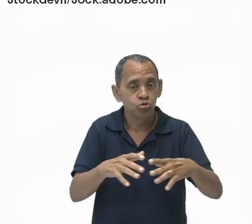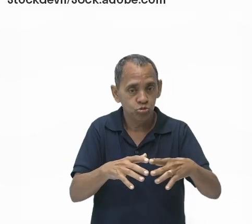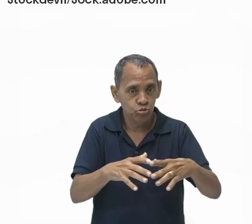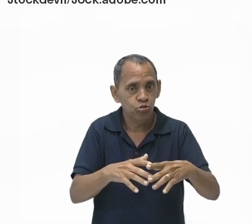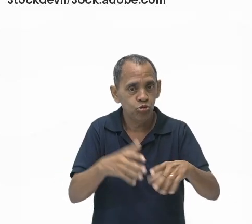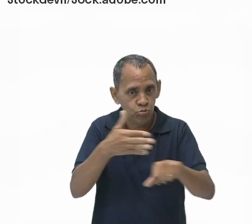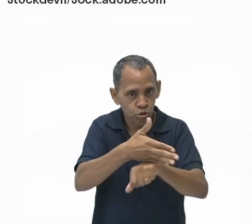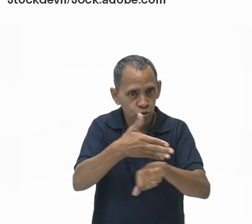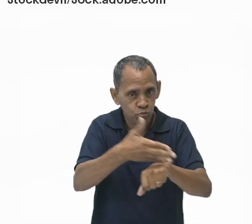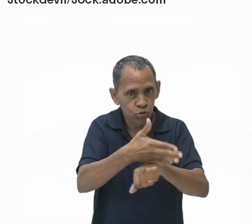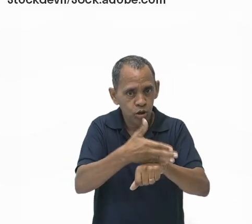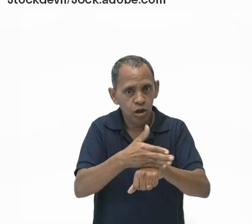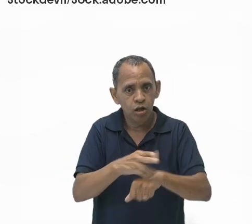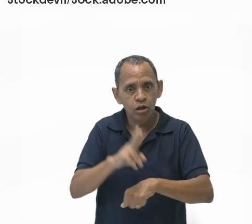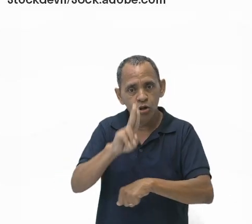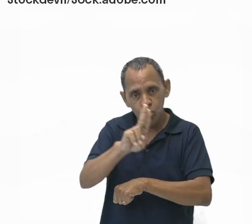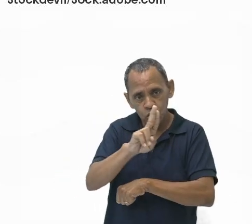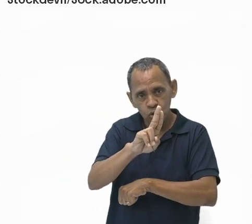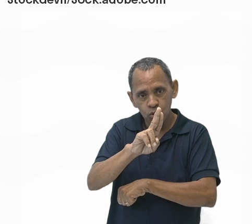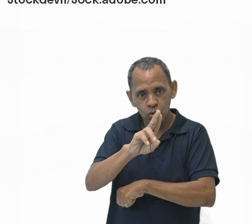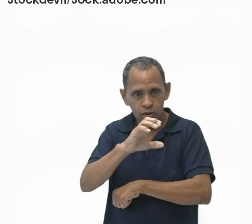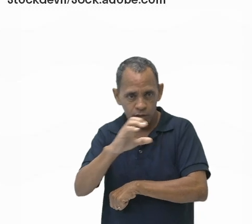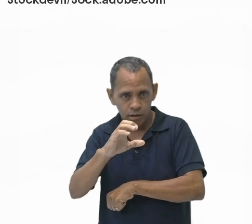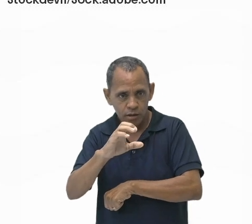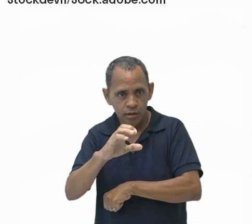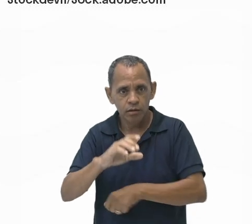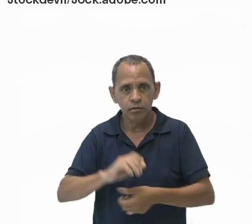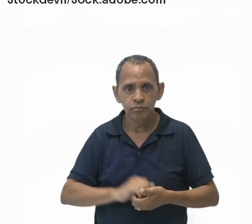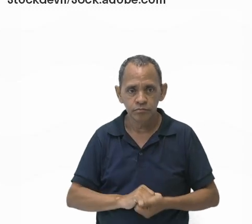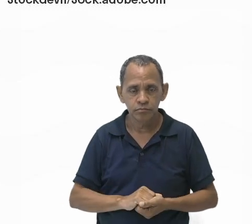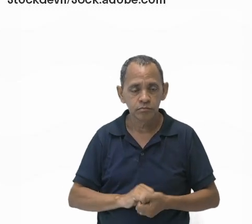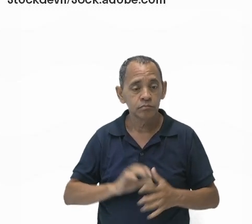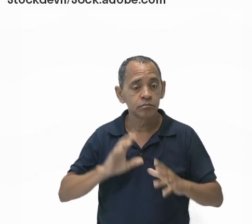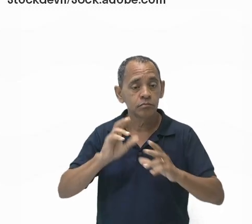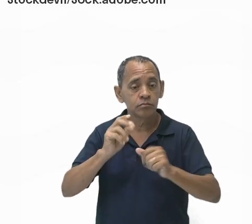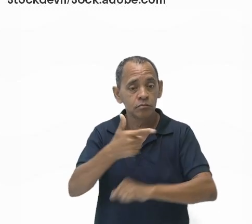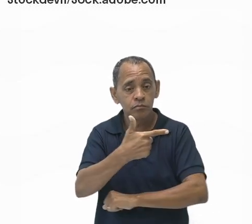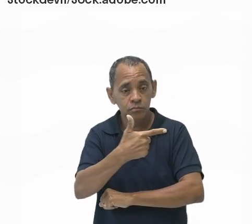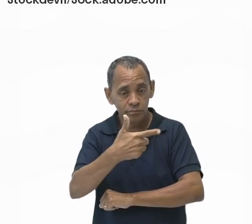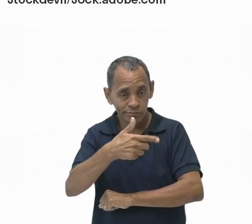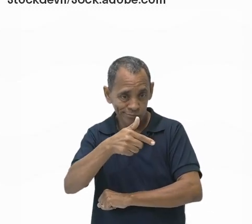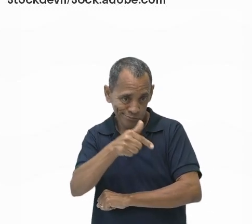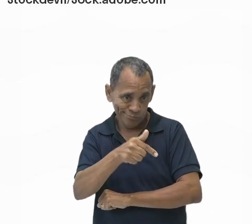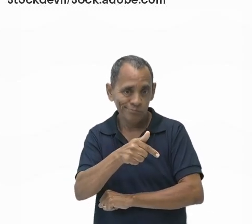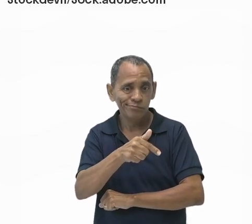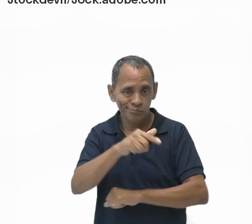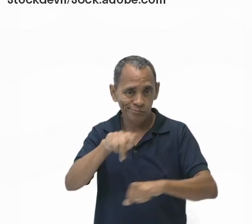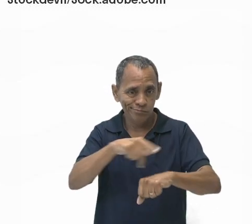fazem parte da União Europeia. Ao todo, são 27 países que fazem parte